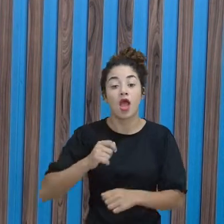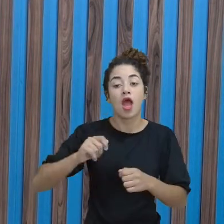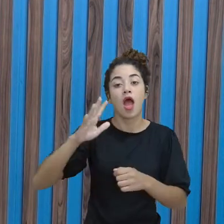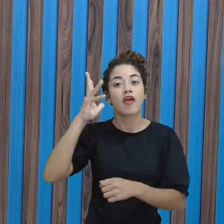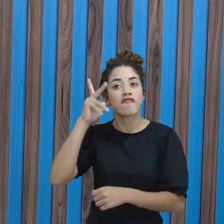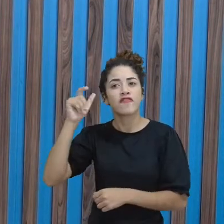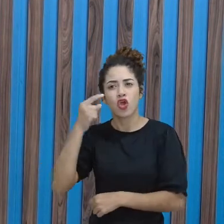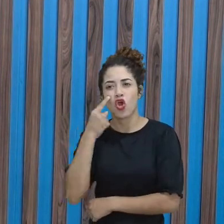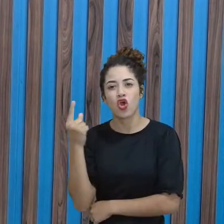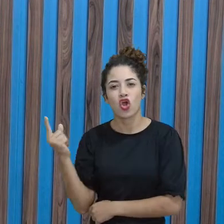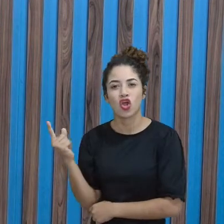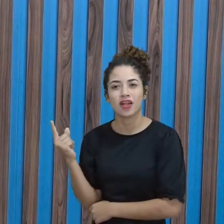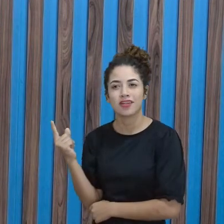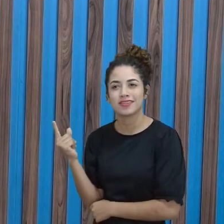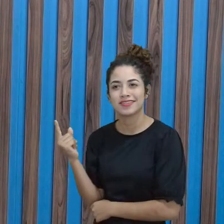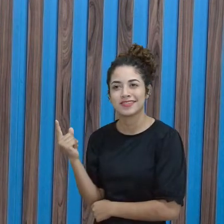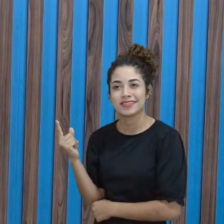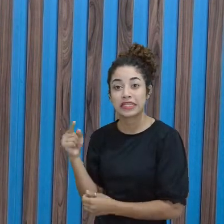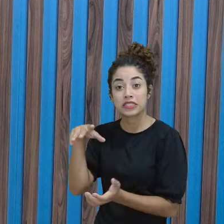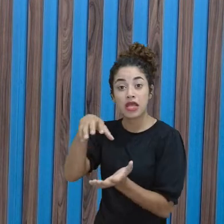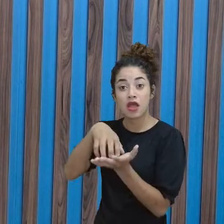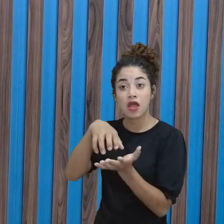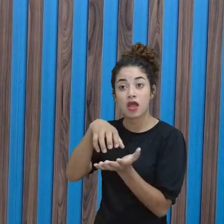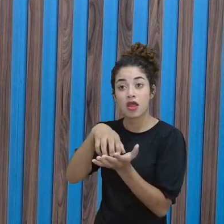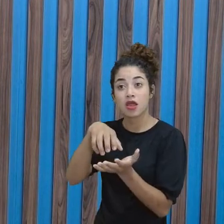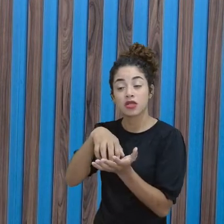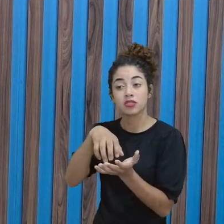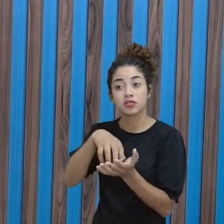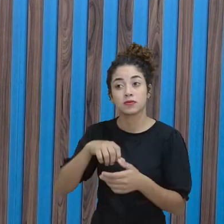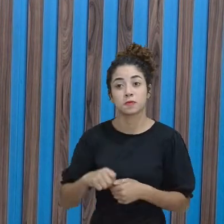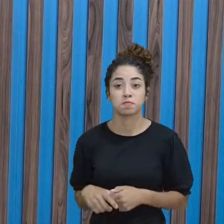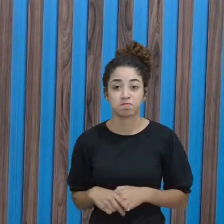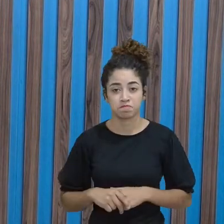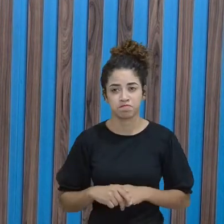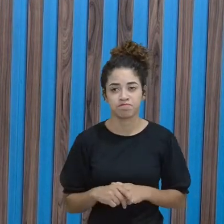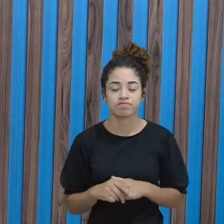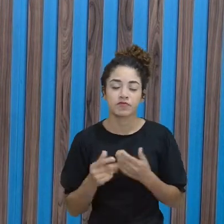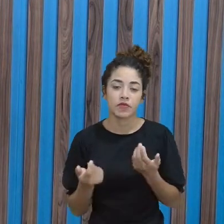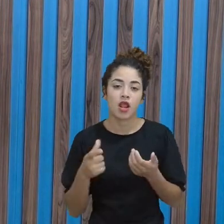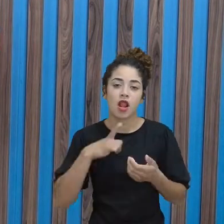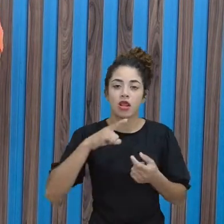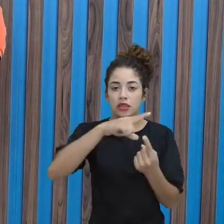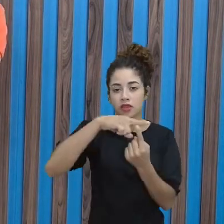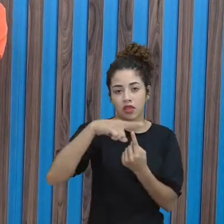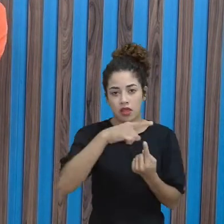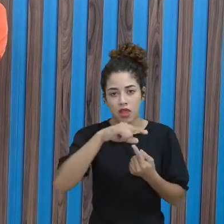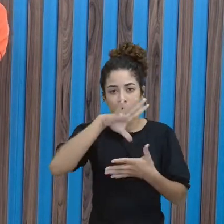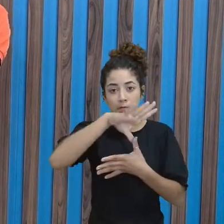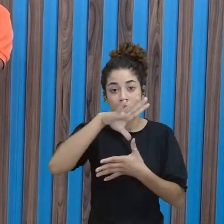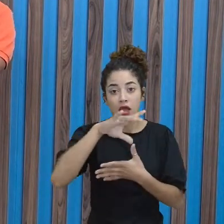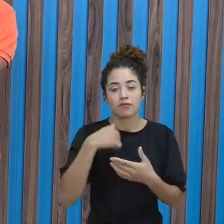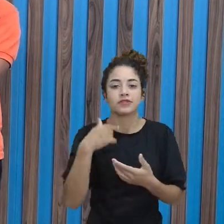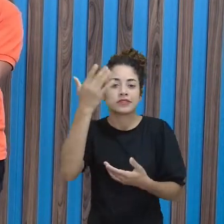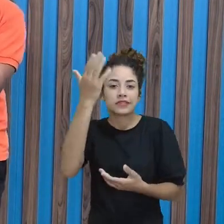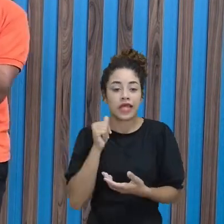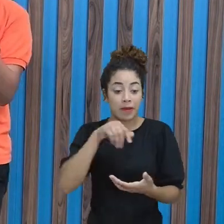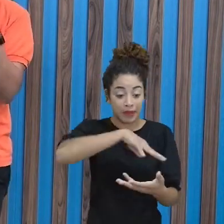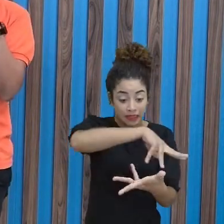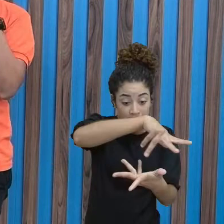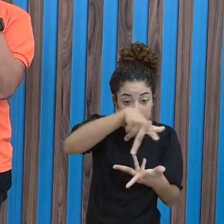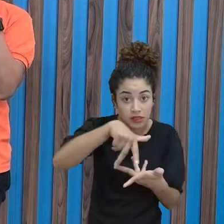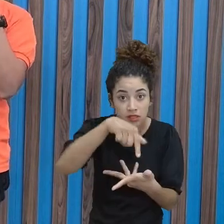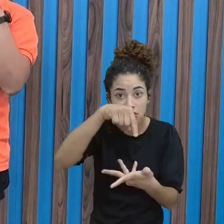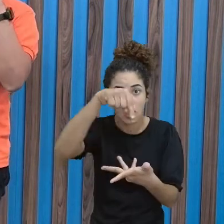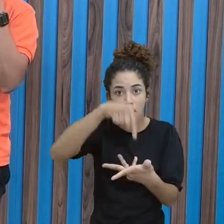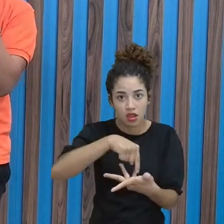está aqui, ó, gente, no centro, né, desse tipo de mapa, né? Porque a Terra, por sua esfericidade, tá? A